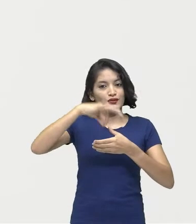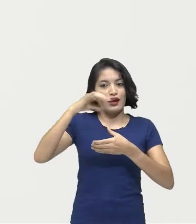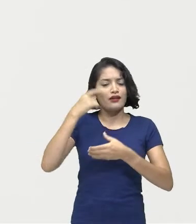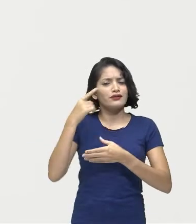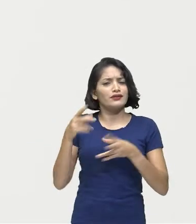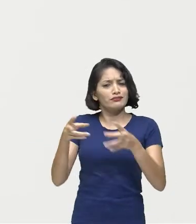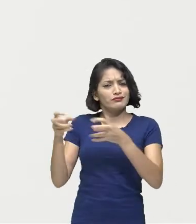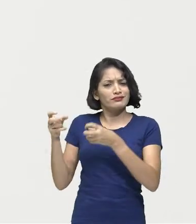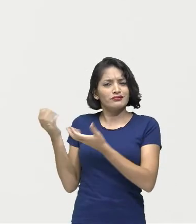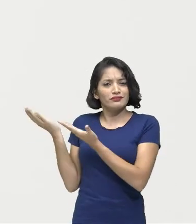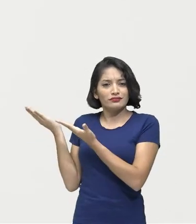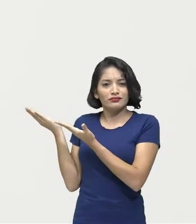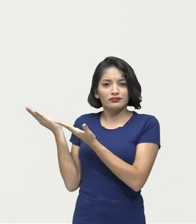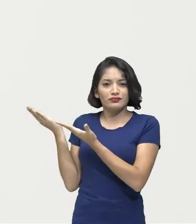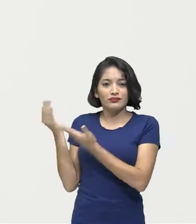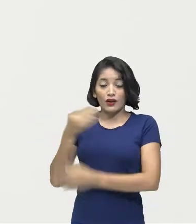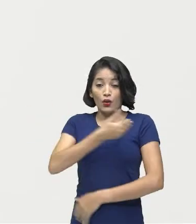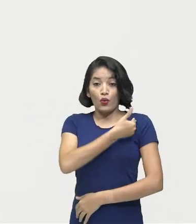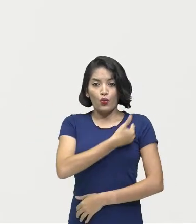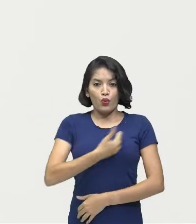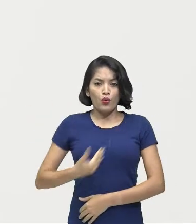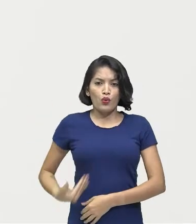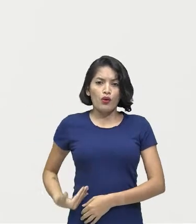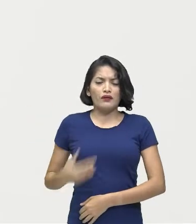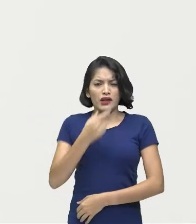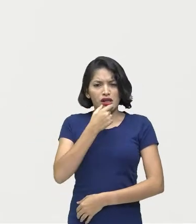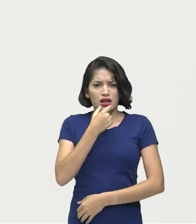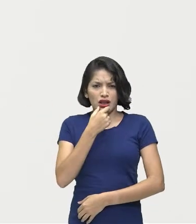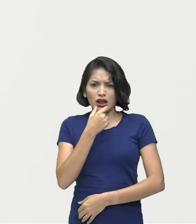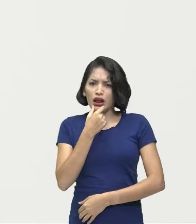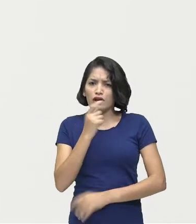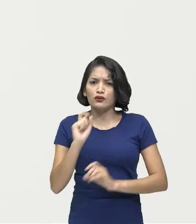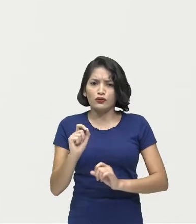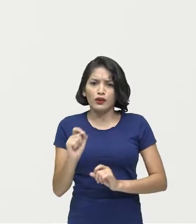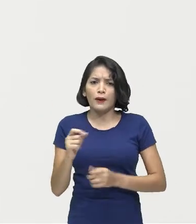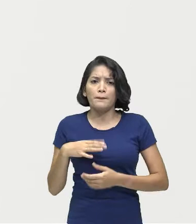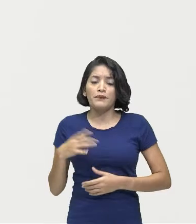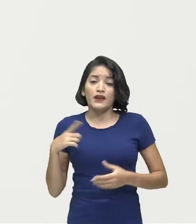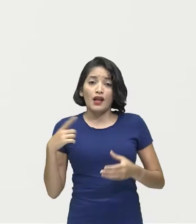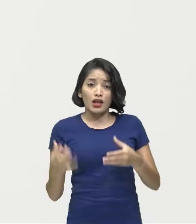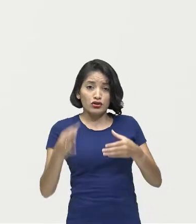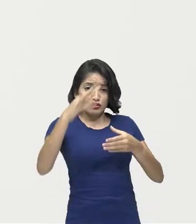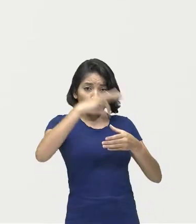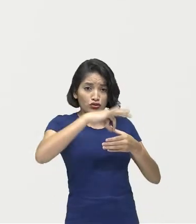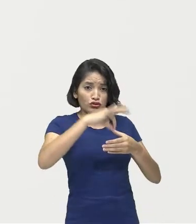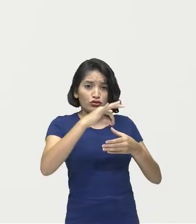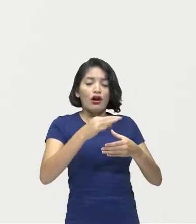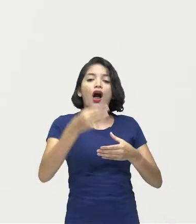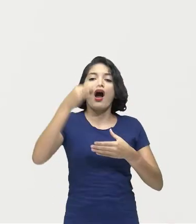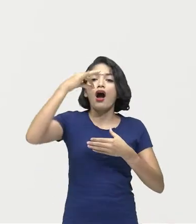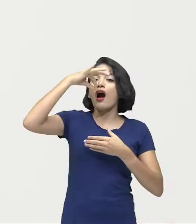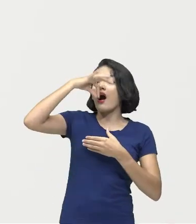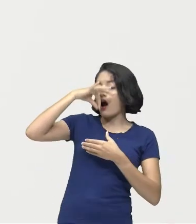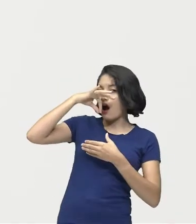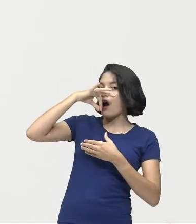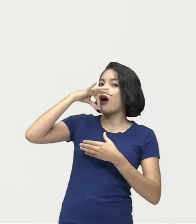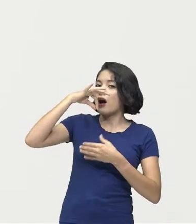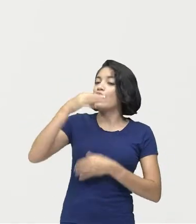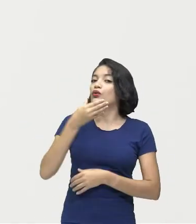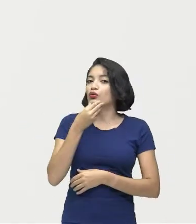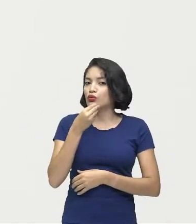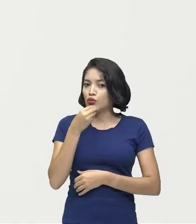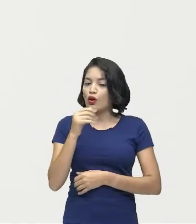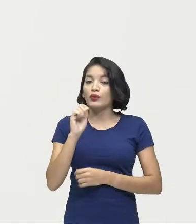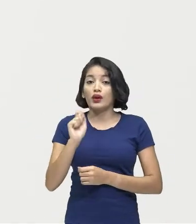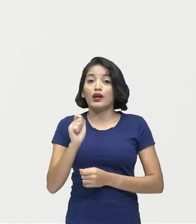aqui, o governo inglês representado está colocando chá na goela abaixo do colono, tipo, beba o meu chá,